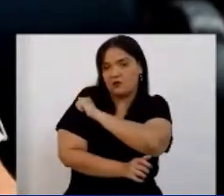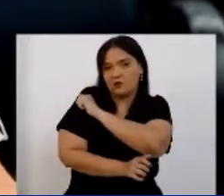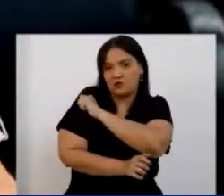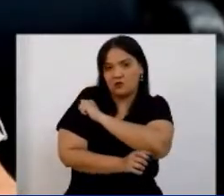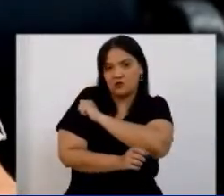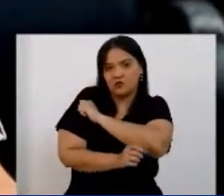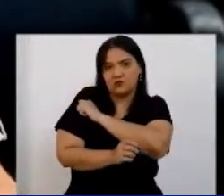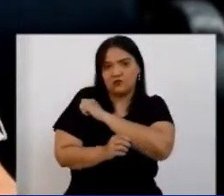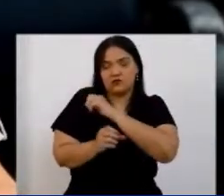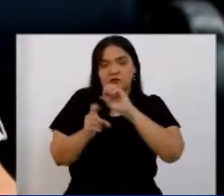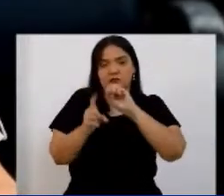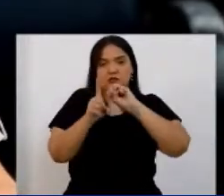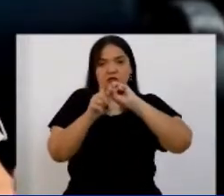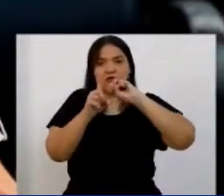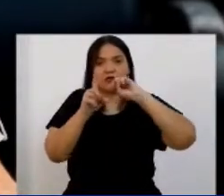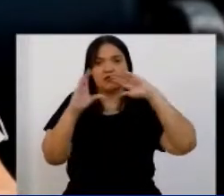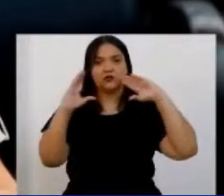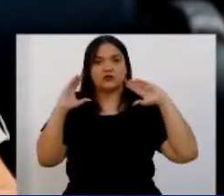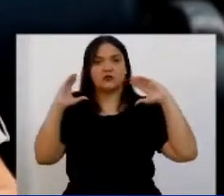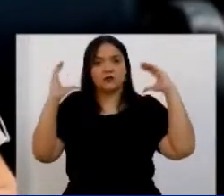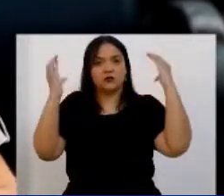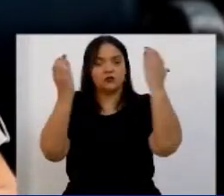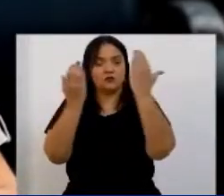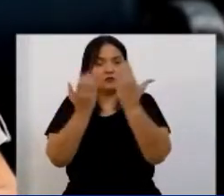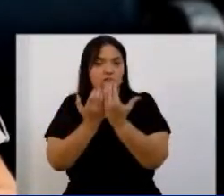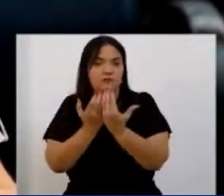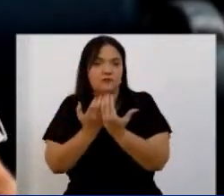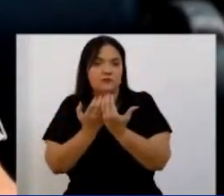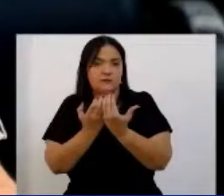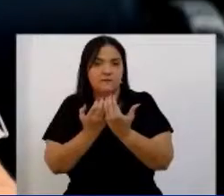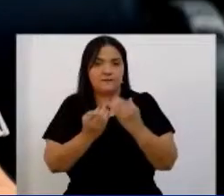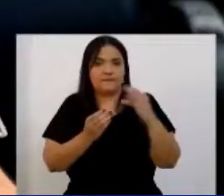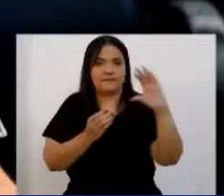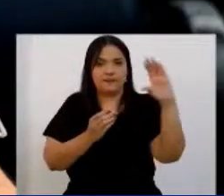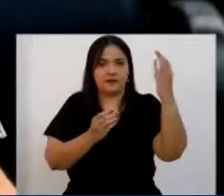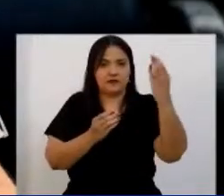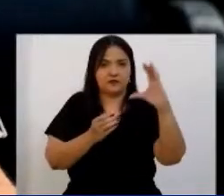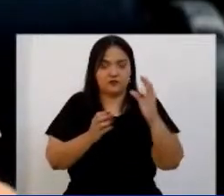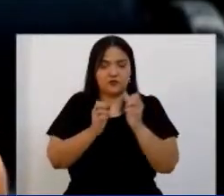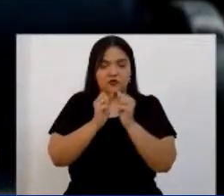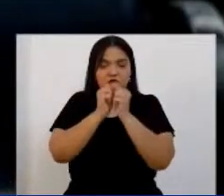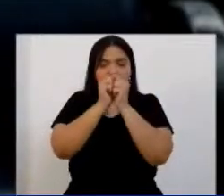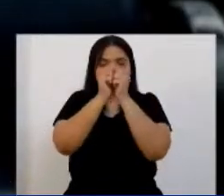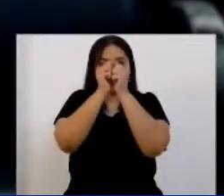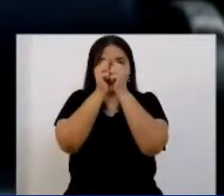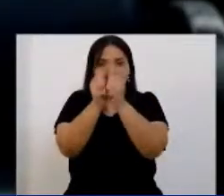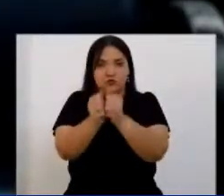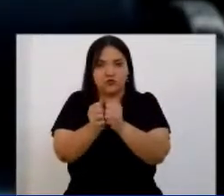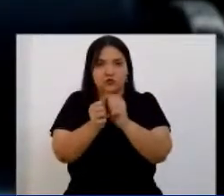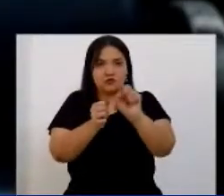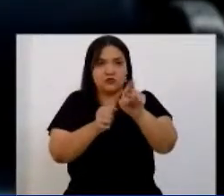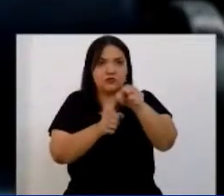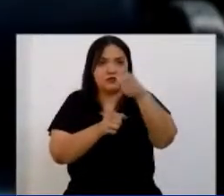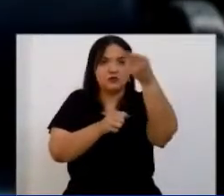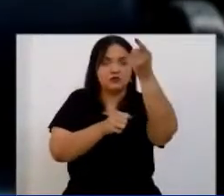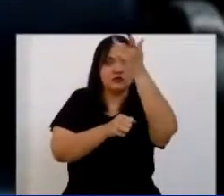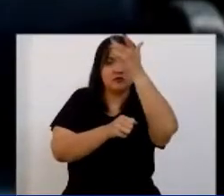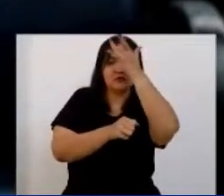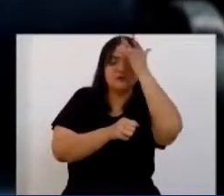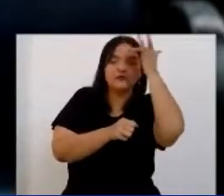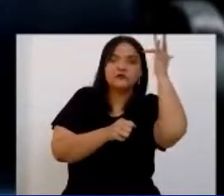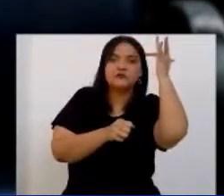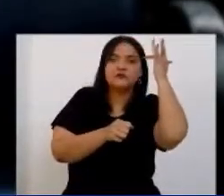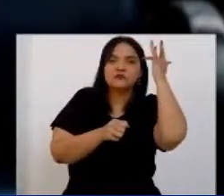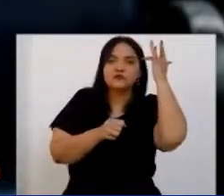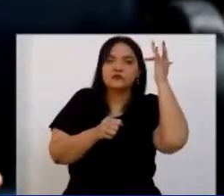dos alunos da comunidade acadêmica com outros, entre si,